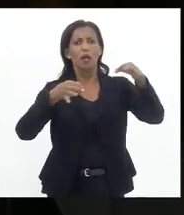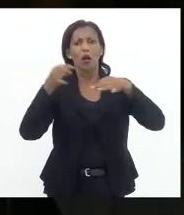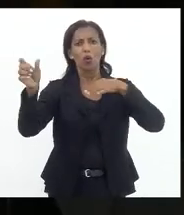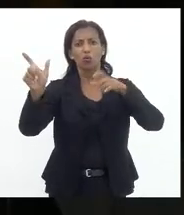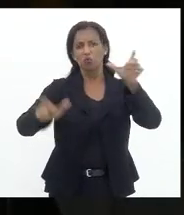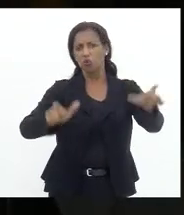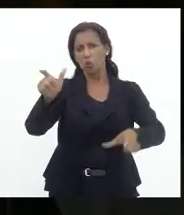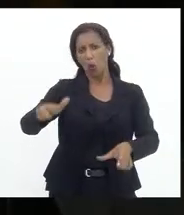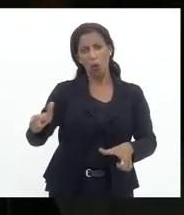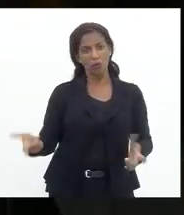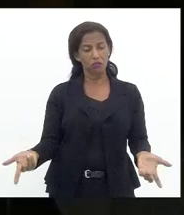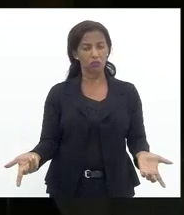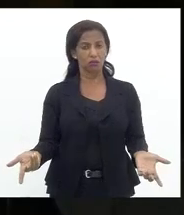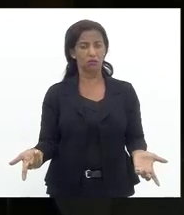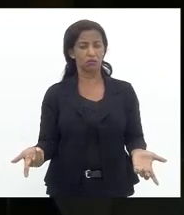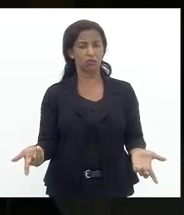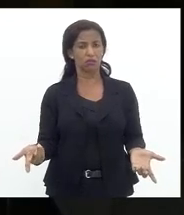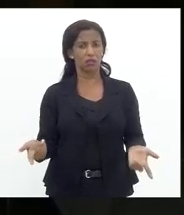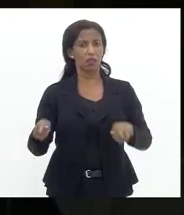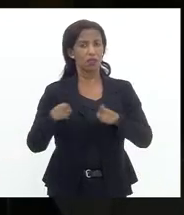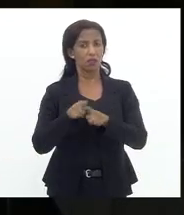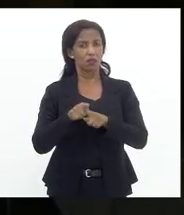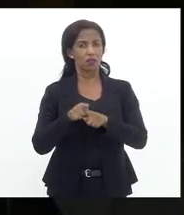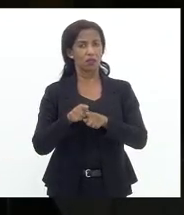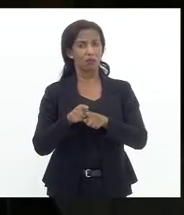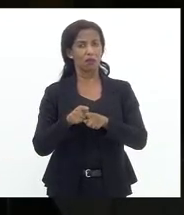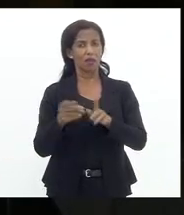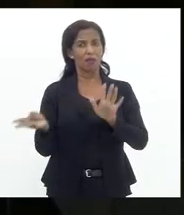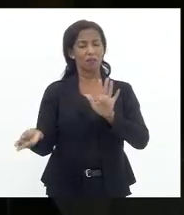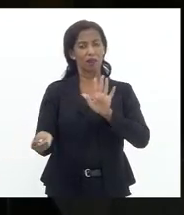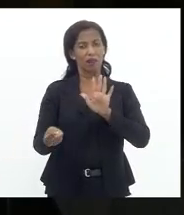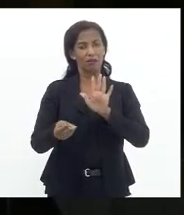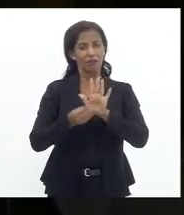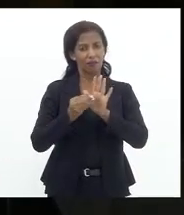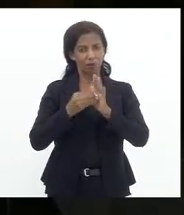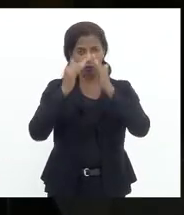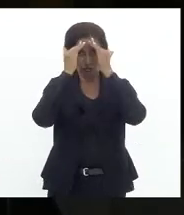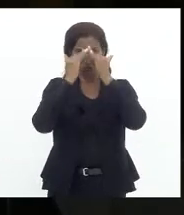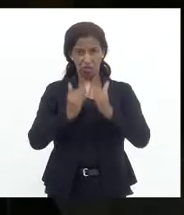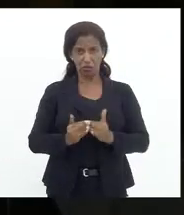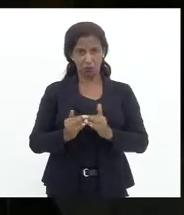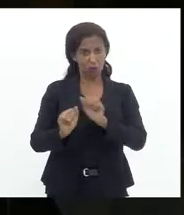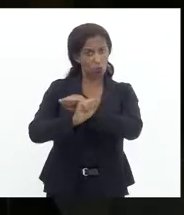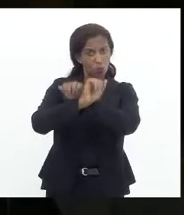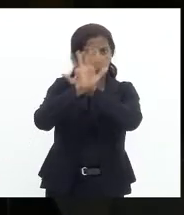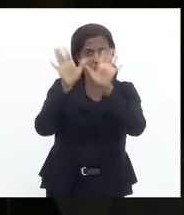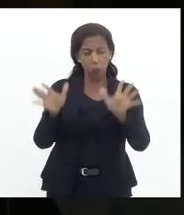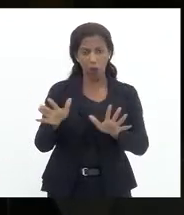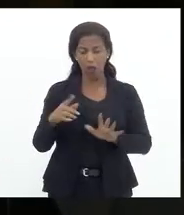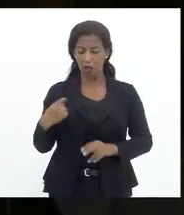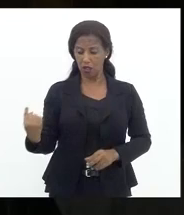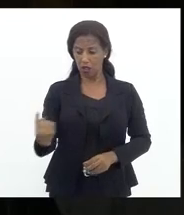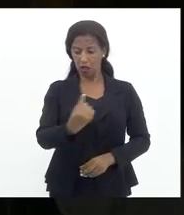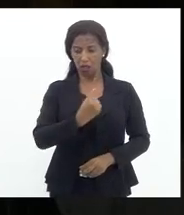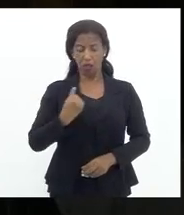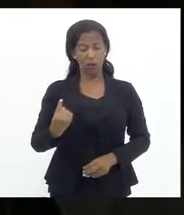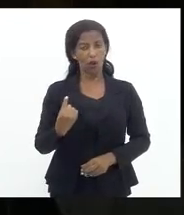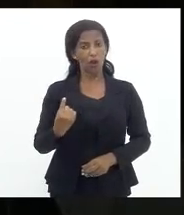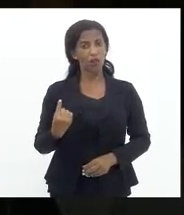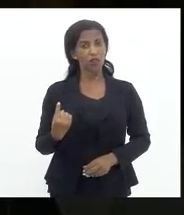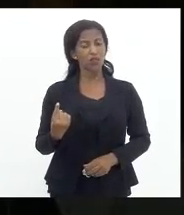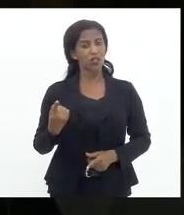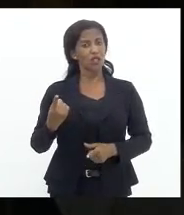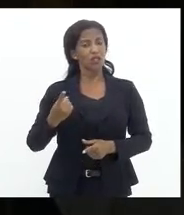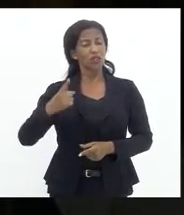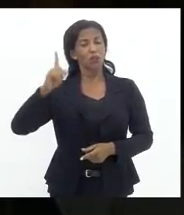galhofa ou inapropriado, além de uma quebra de decoro visível, nós estaríamos aniquilando o